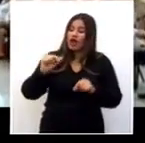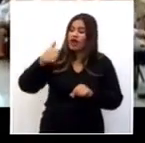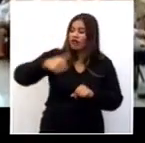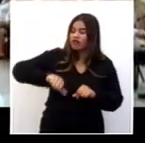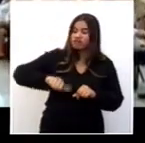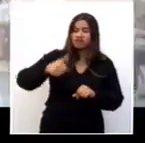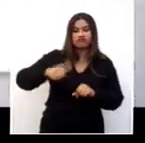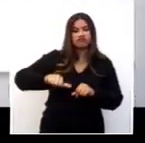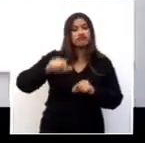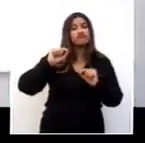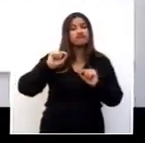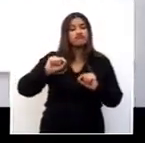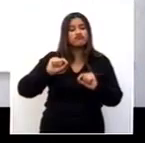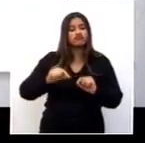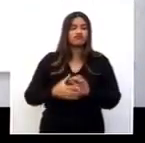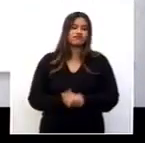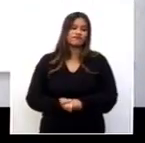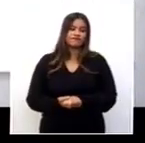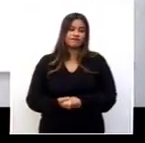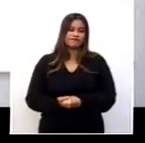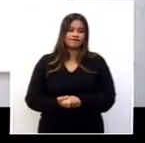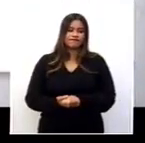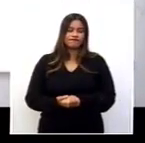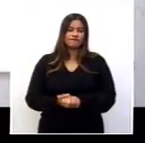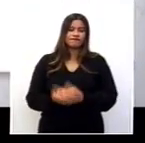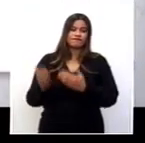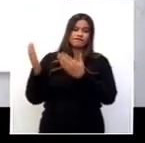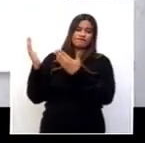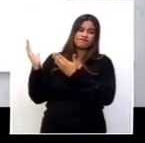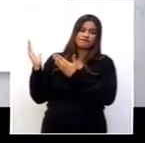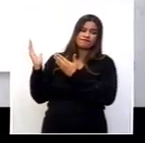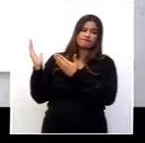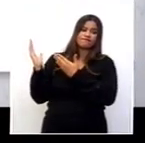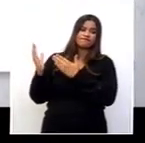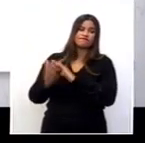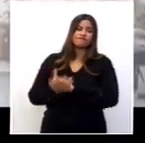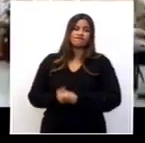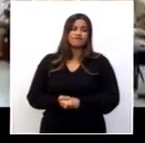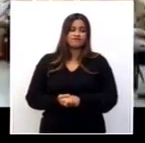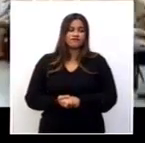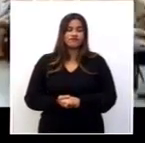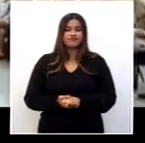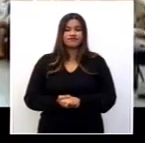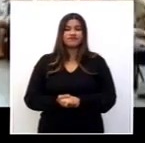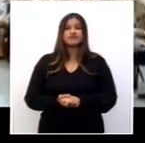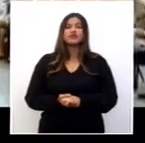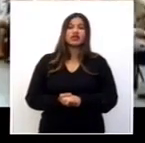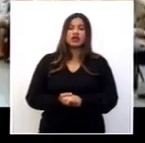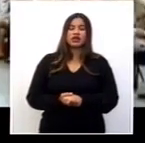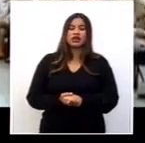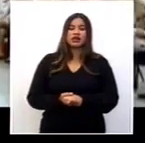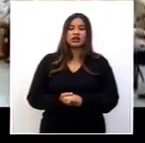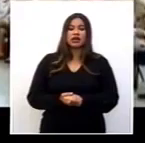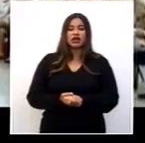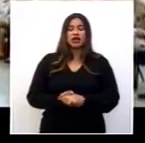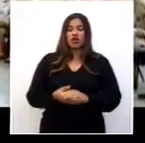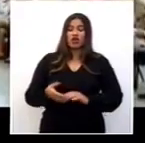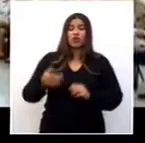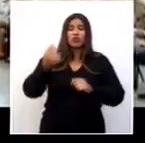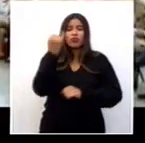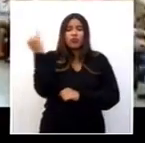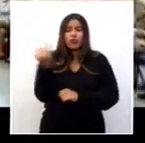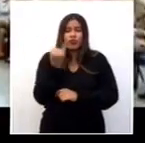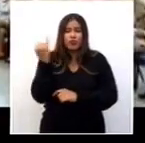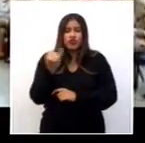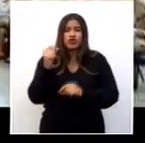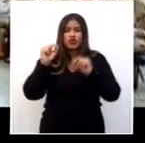avaliação. Critérios sólidos e claros para todos. É muito importante que o meu aluno saiba como ele